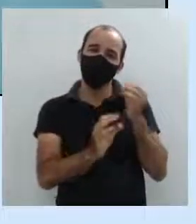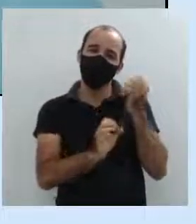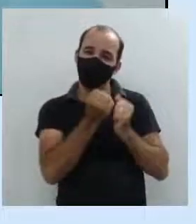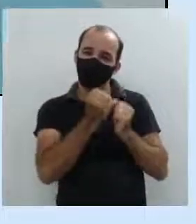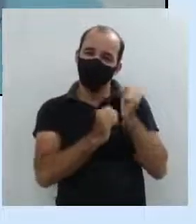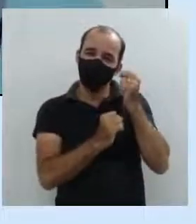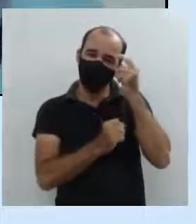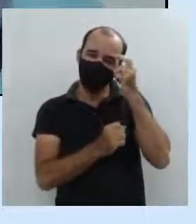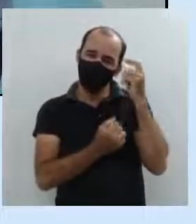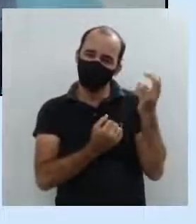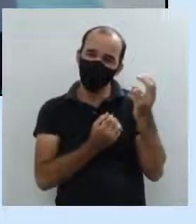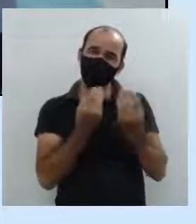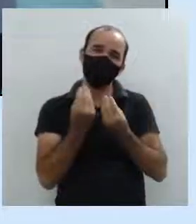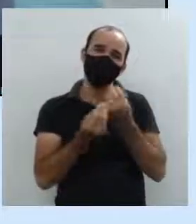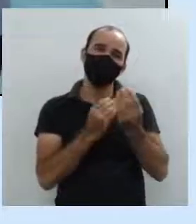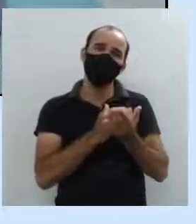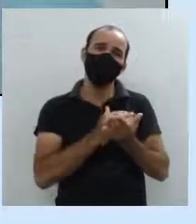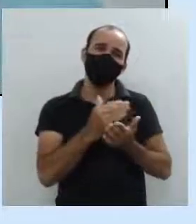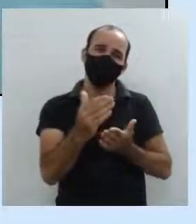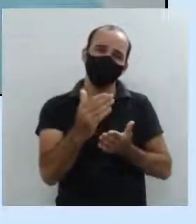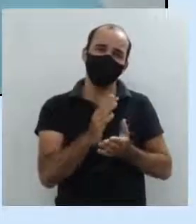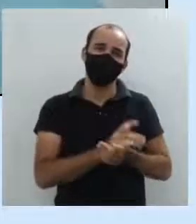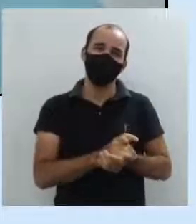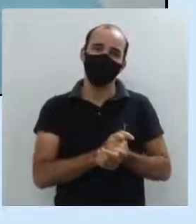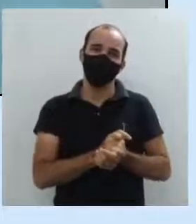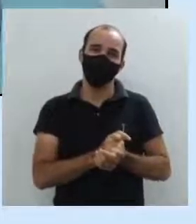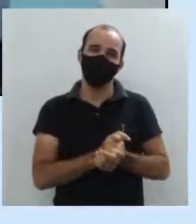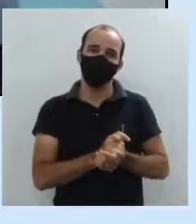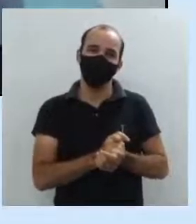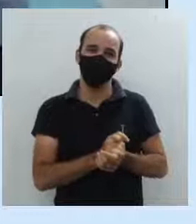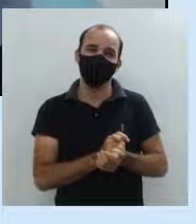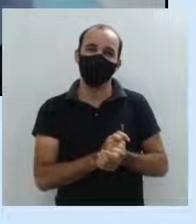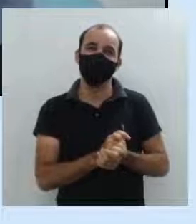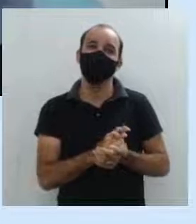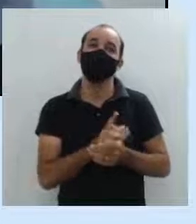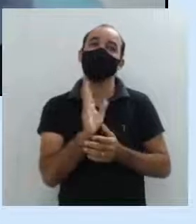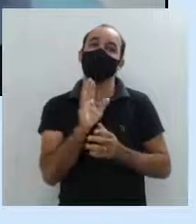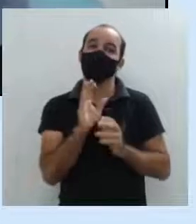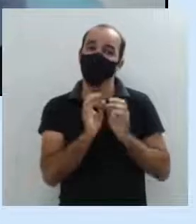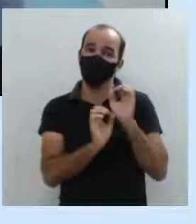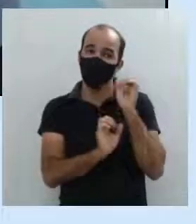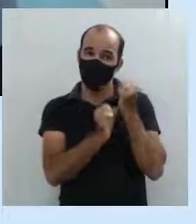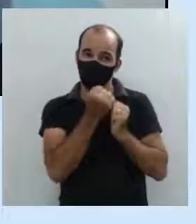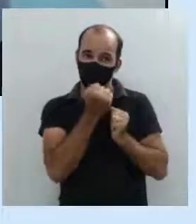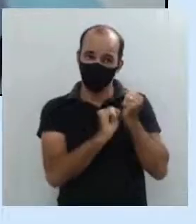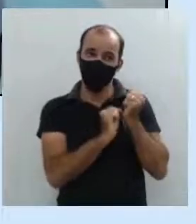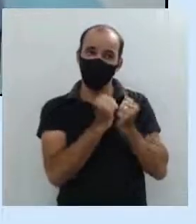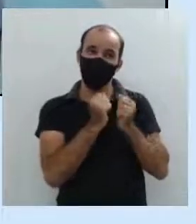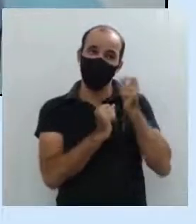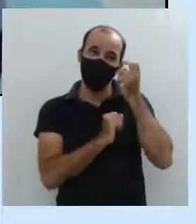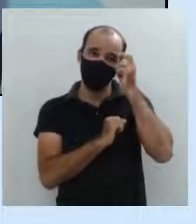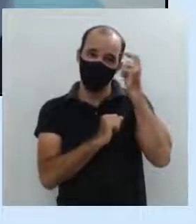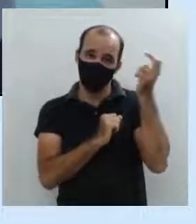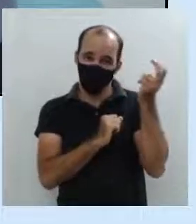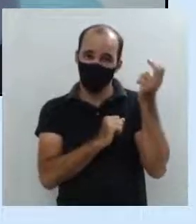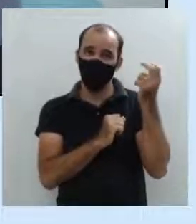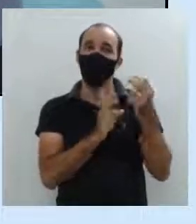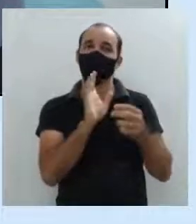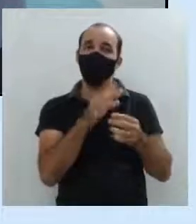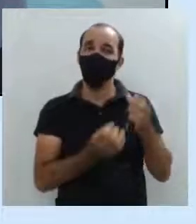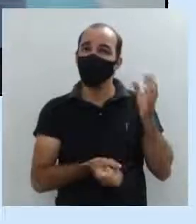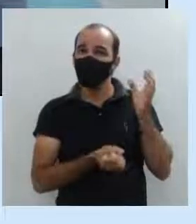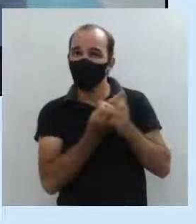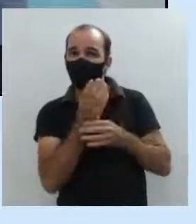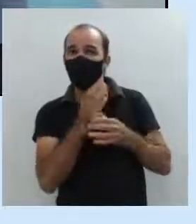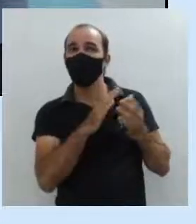podem observar aí no slide, essa indústria cultural, ela começa a se desenvolver ali em meados,